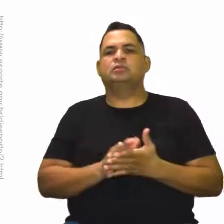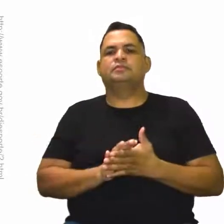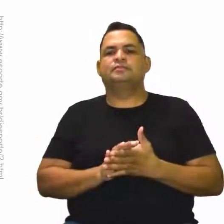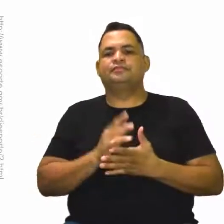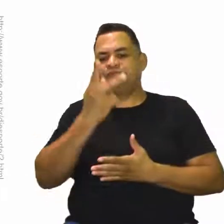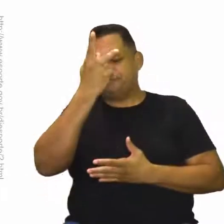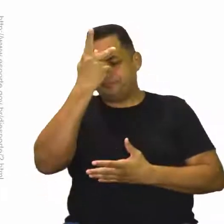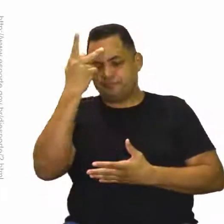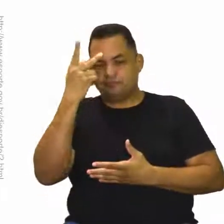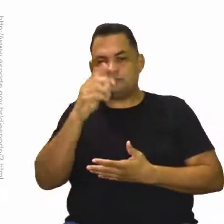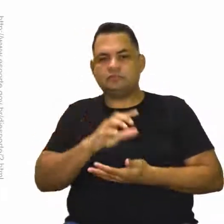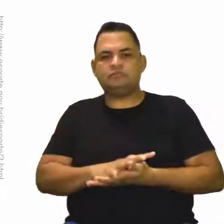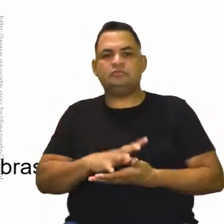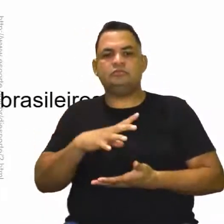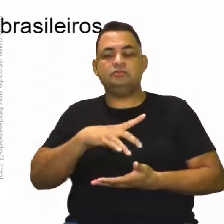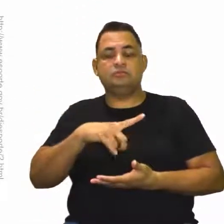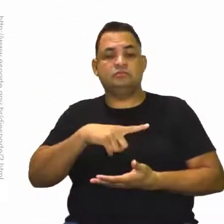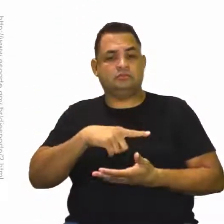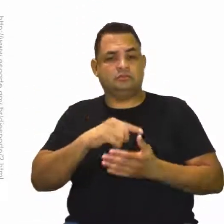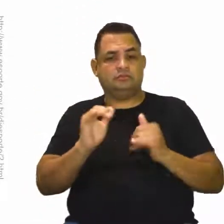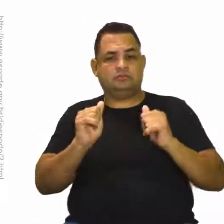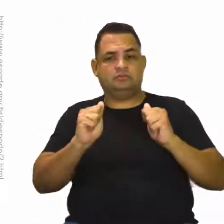estão ou não sedentárias, né?